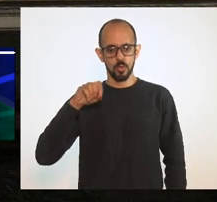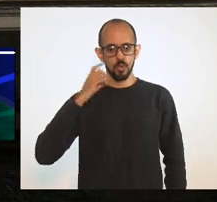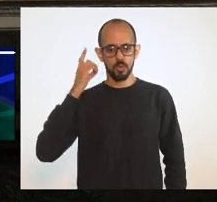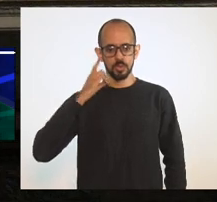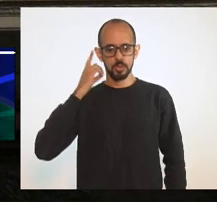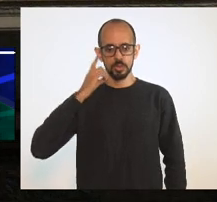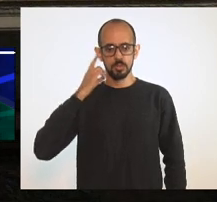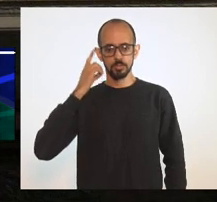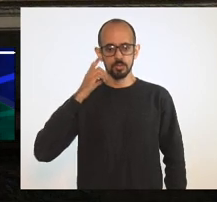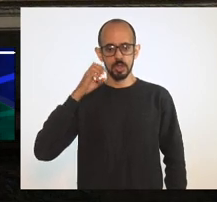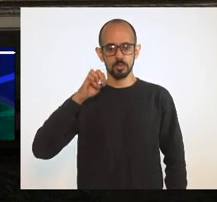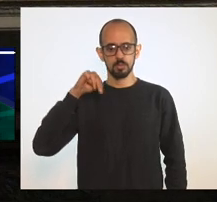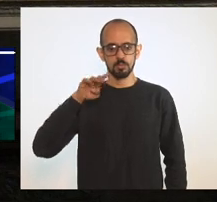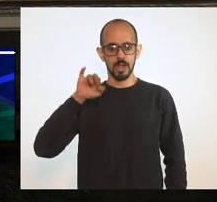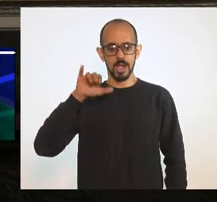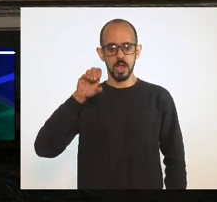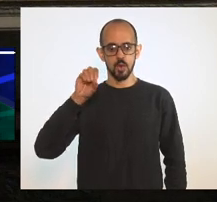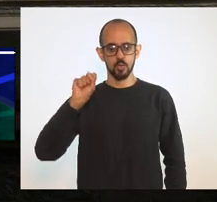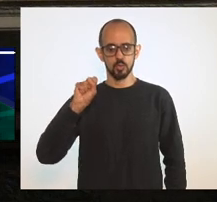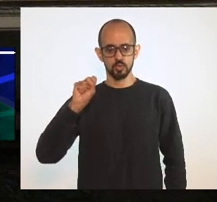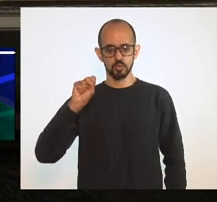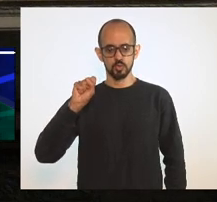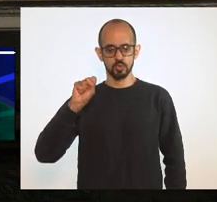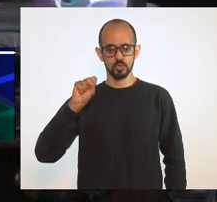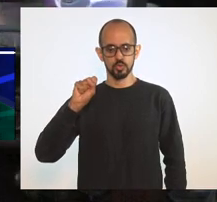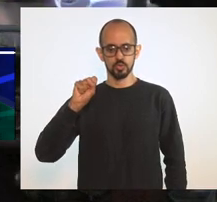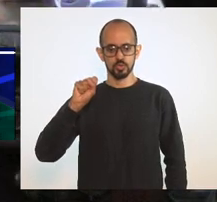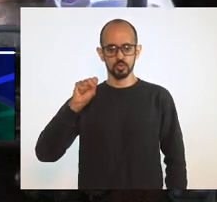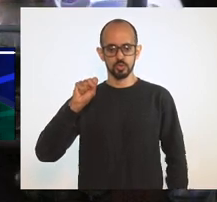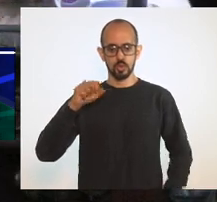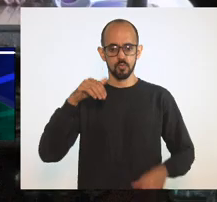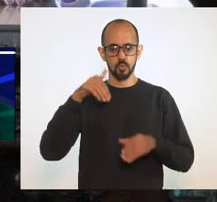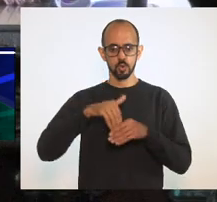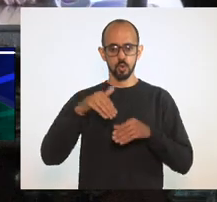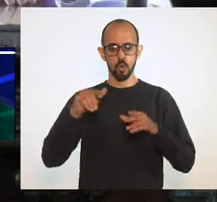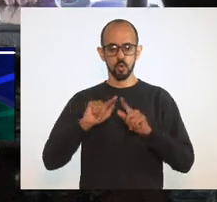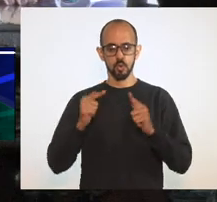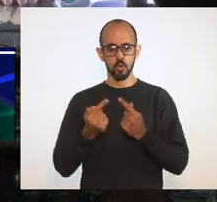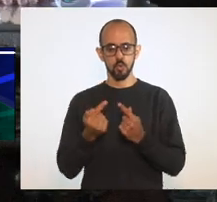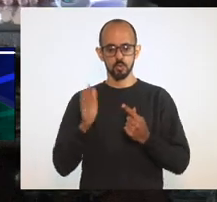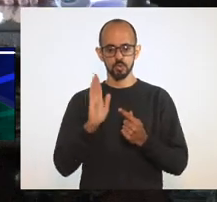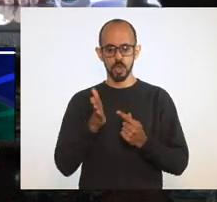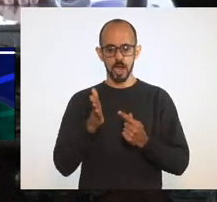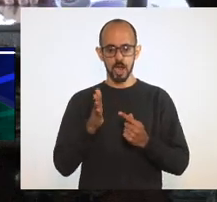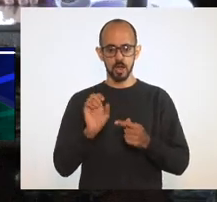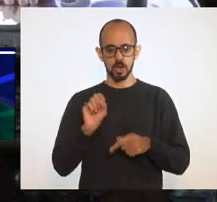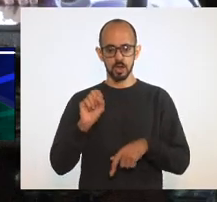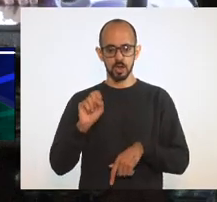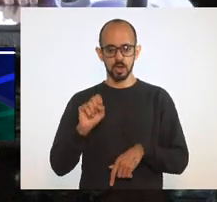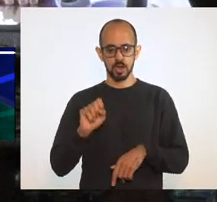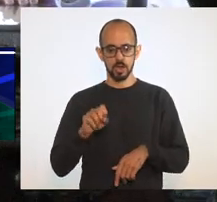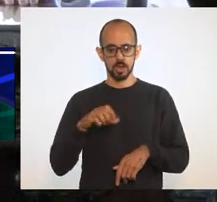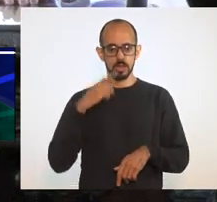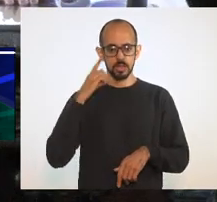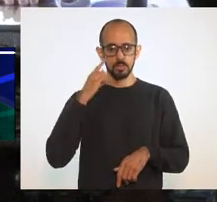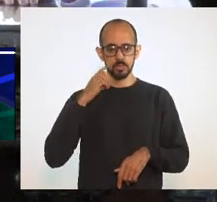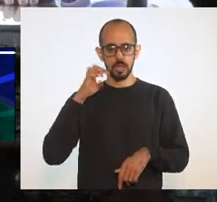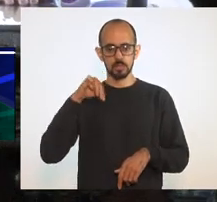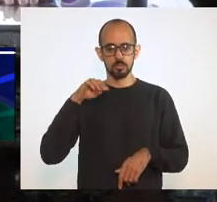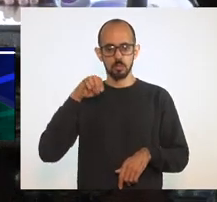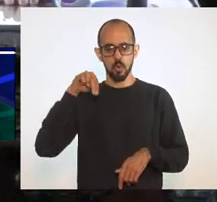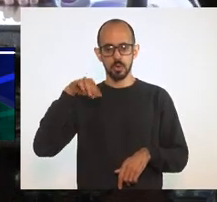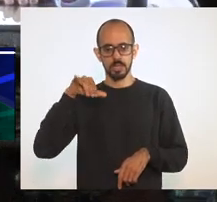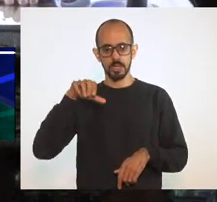Deputado Marcos Miller. Acabou de votar no grupo. Deputada Mônica Francisco.